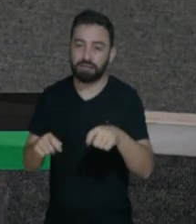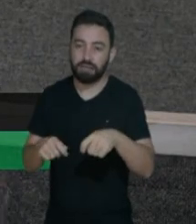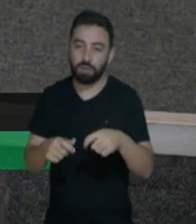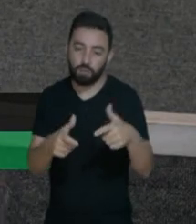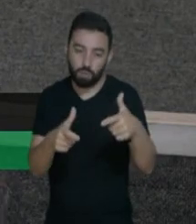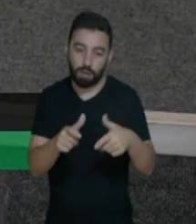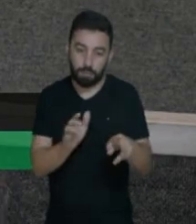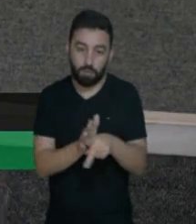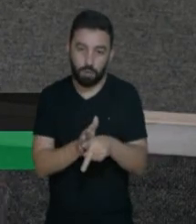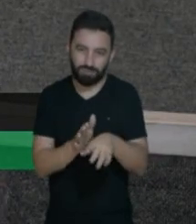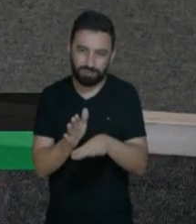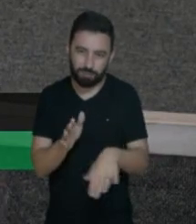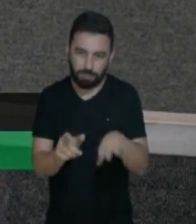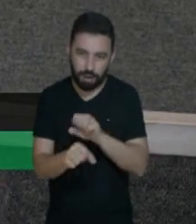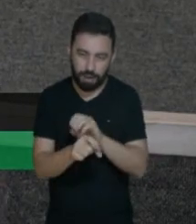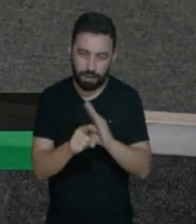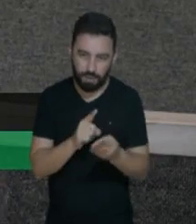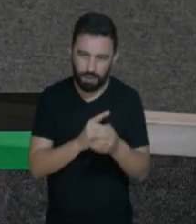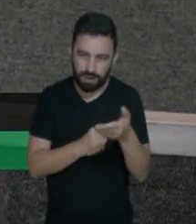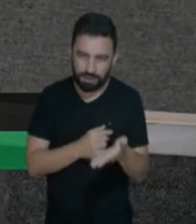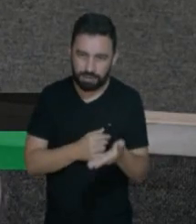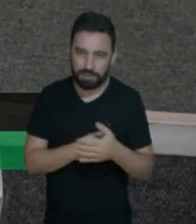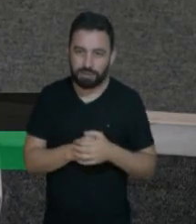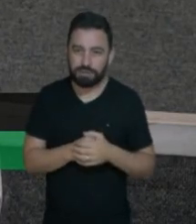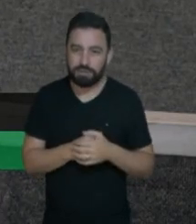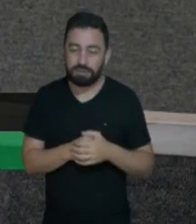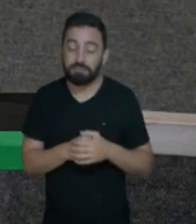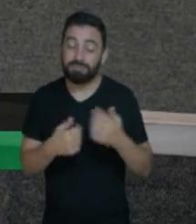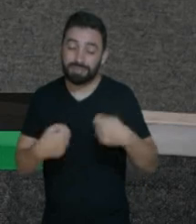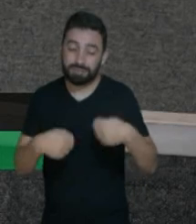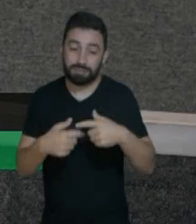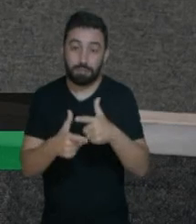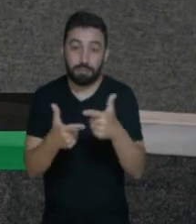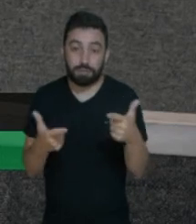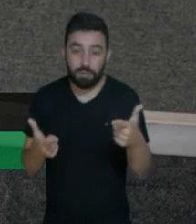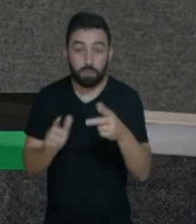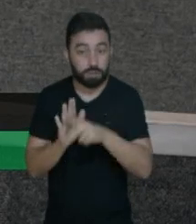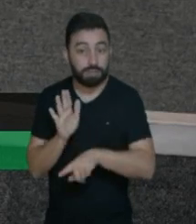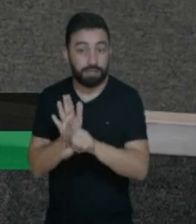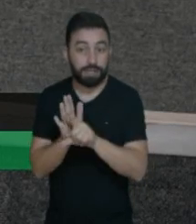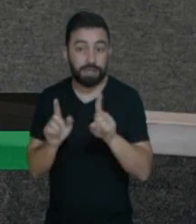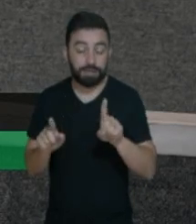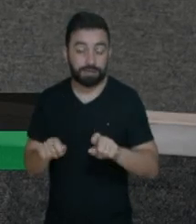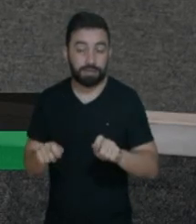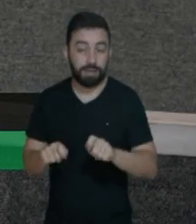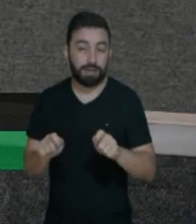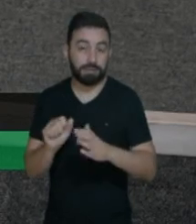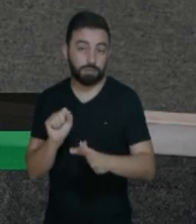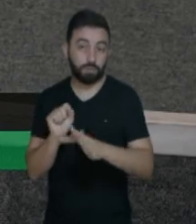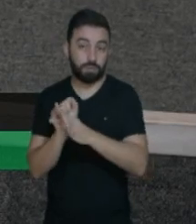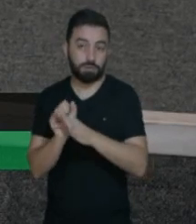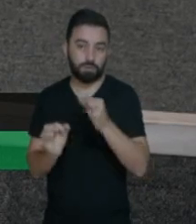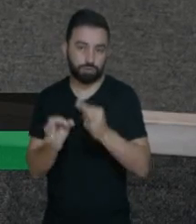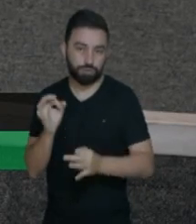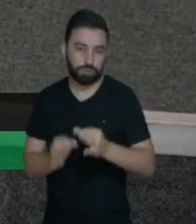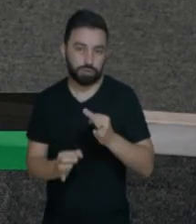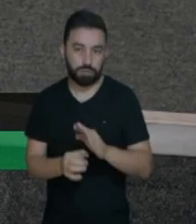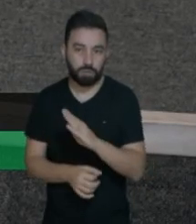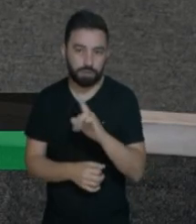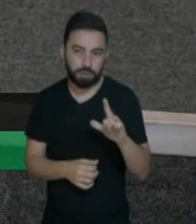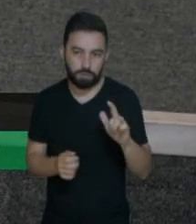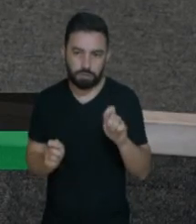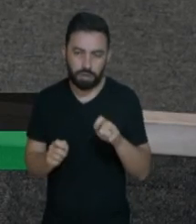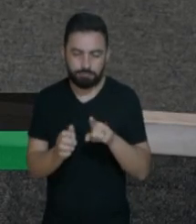Badenfurt vem necessidade da sua ampliação e este projeto de lei vai dar segurança jurídica ao município de Blumenau de fazer os